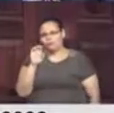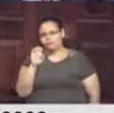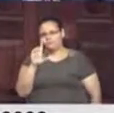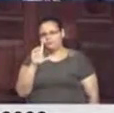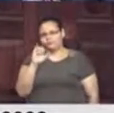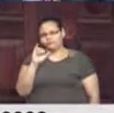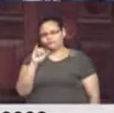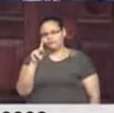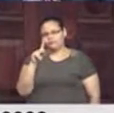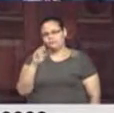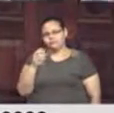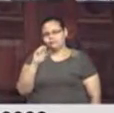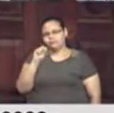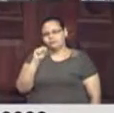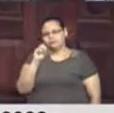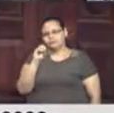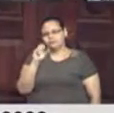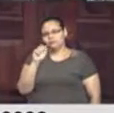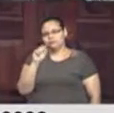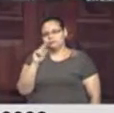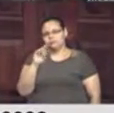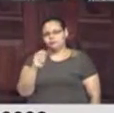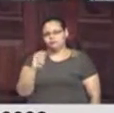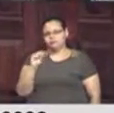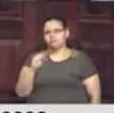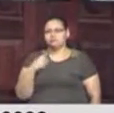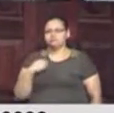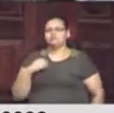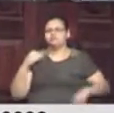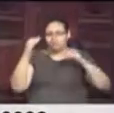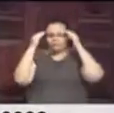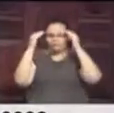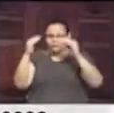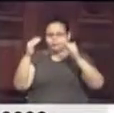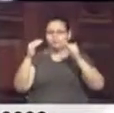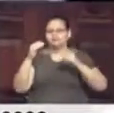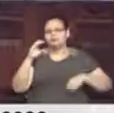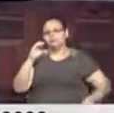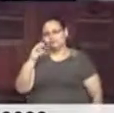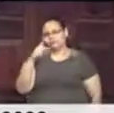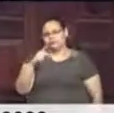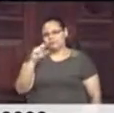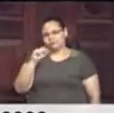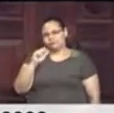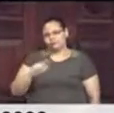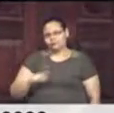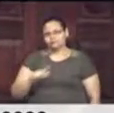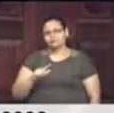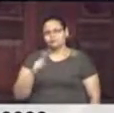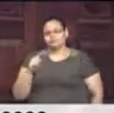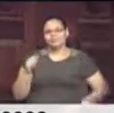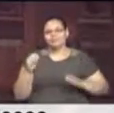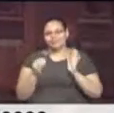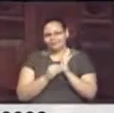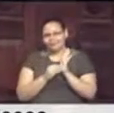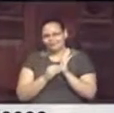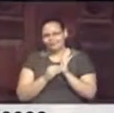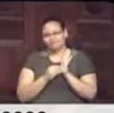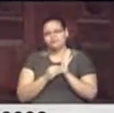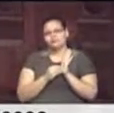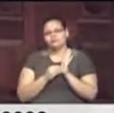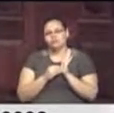porém caminha sobre uma faixa presidente todo respeito ao o p-sol essa essa emenda que se